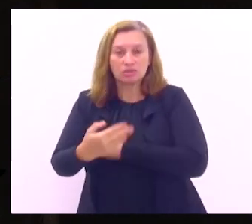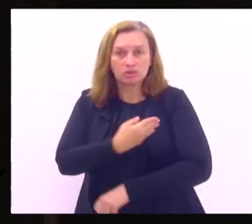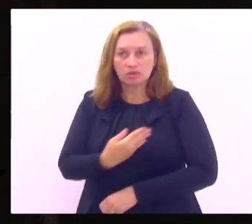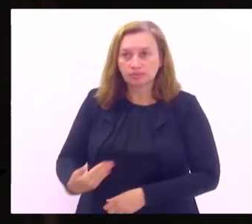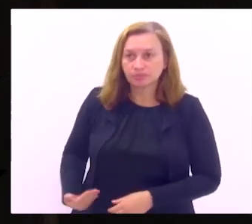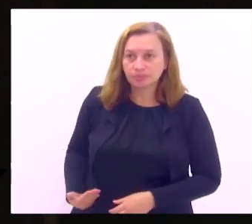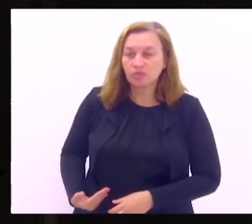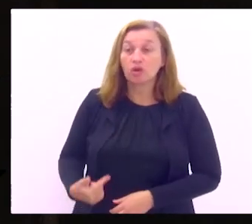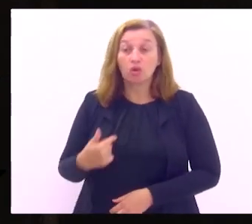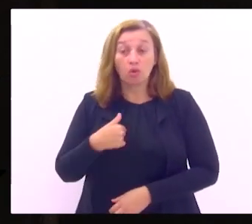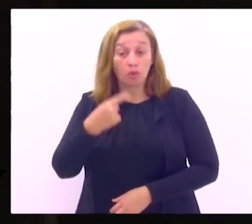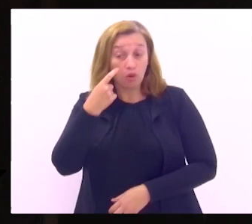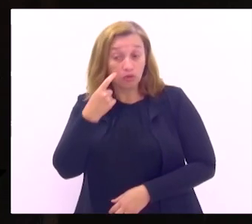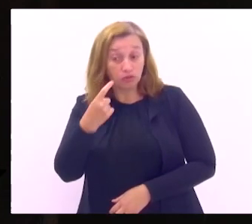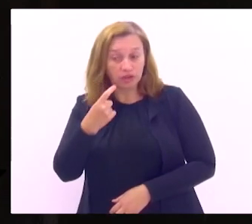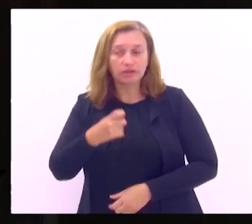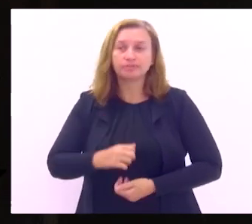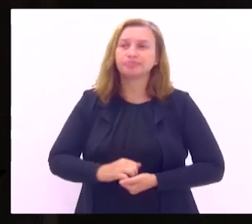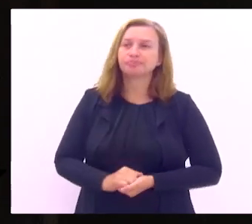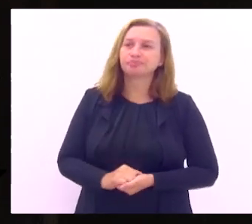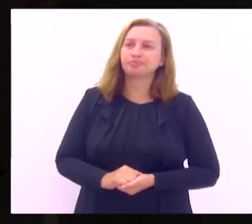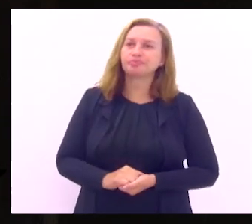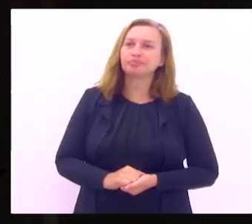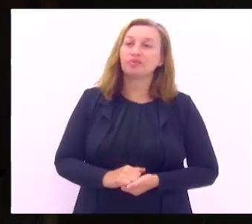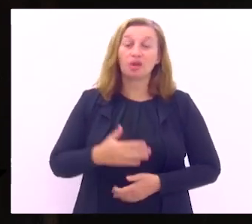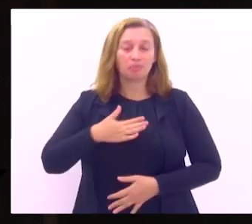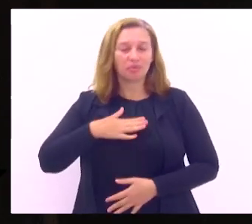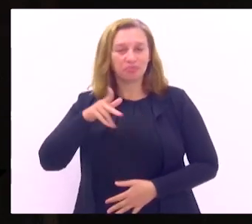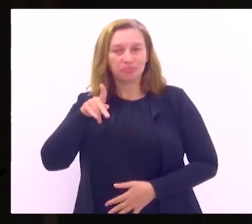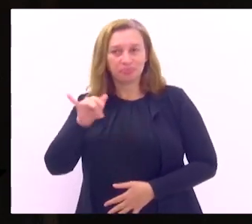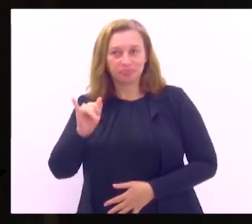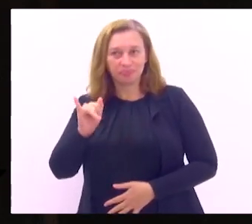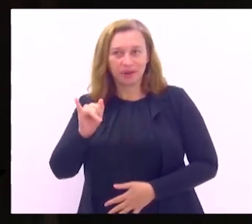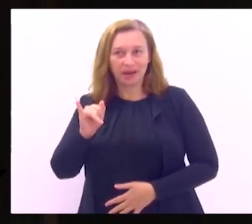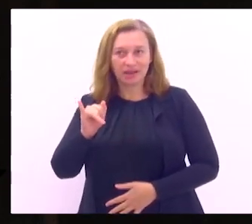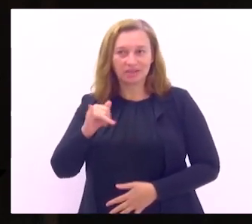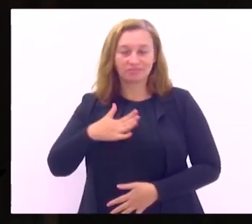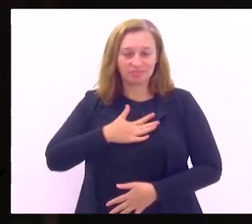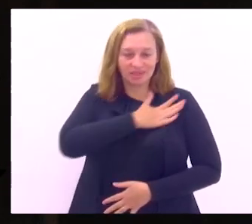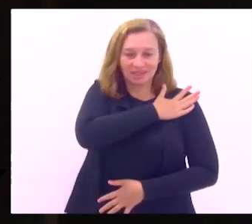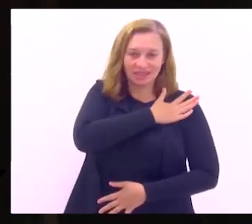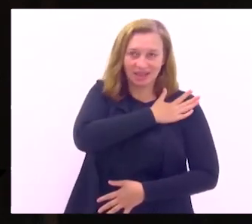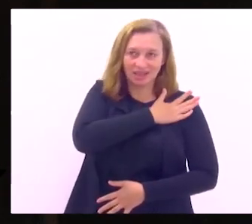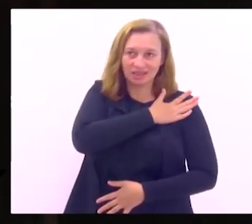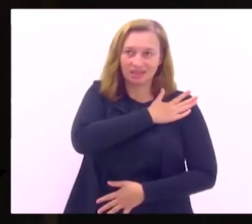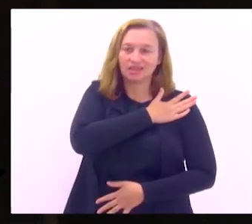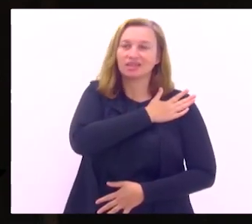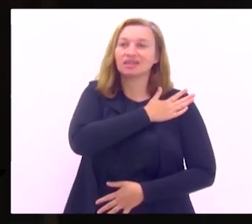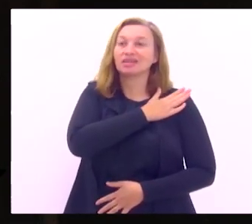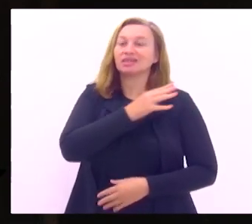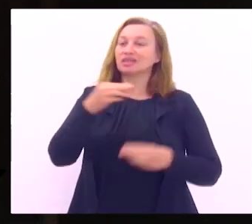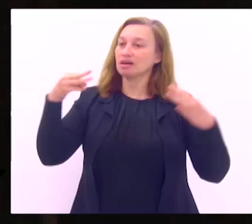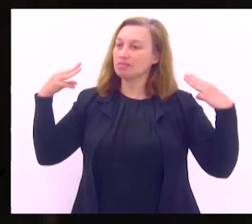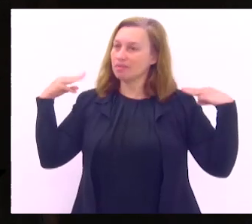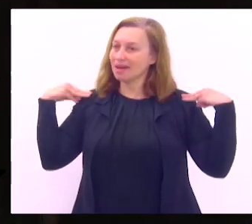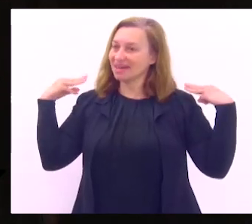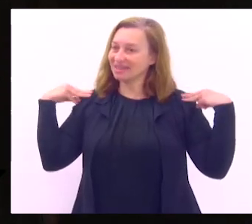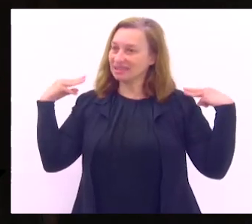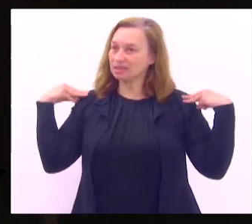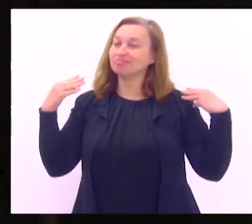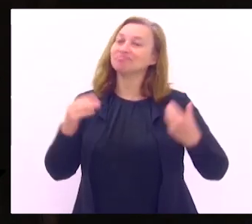como espectador, né, já que meu pai foi militar da Marinha, mas eu não.